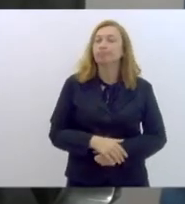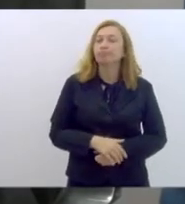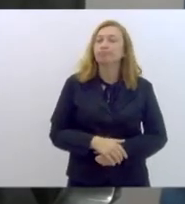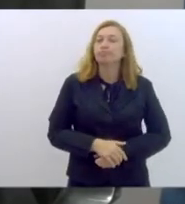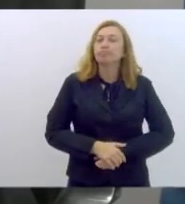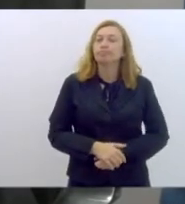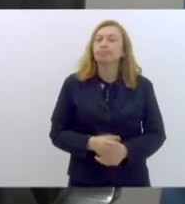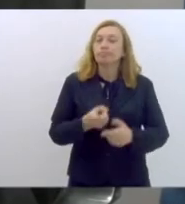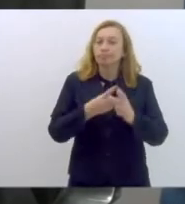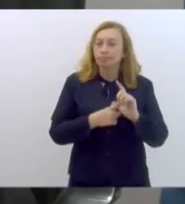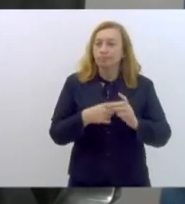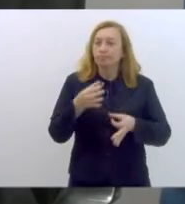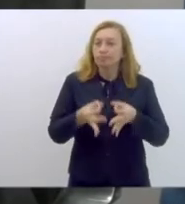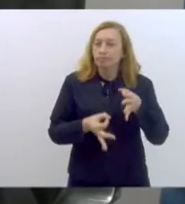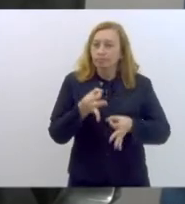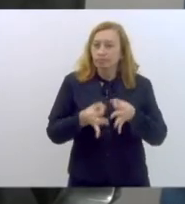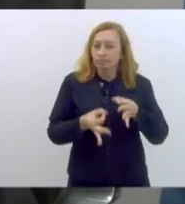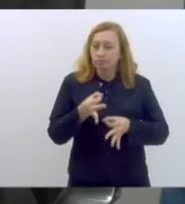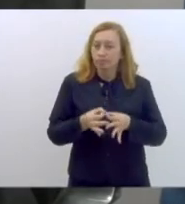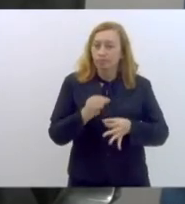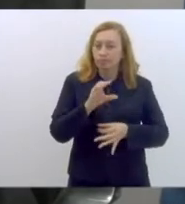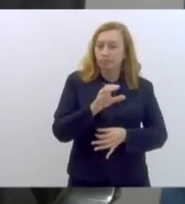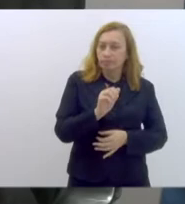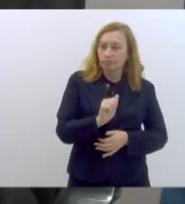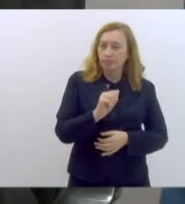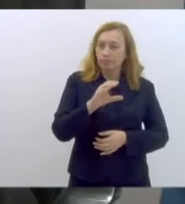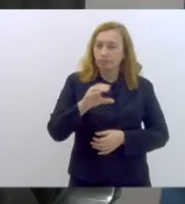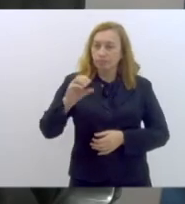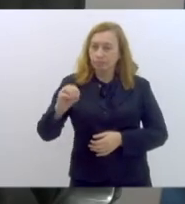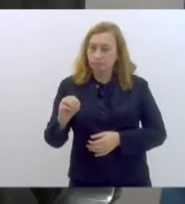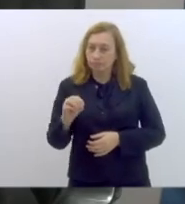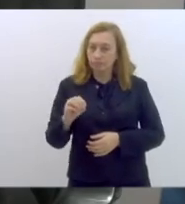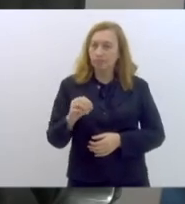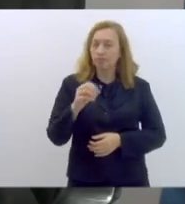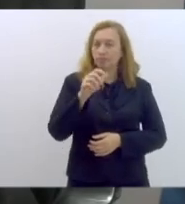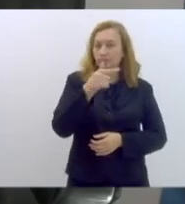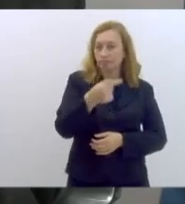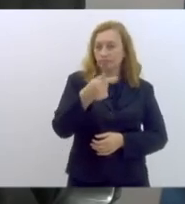resíduo de pendência judicial das ACOs 720 de 4 e